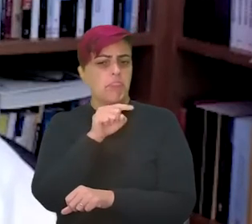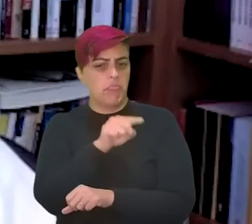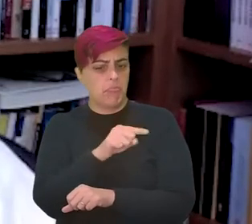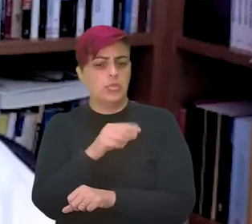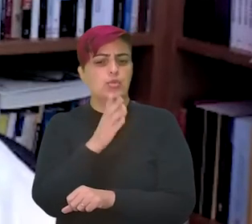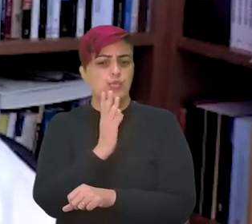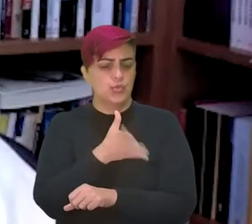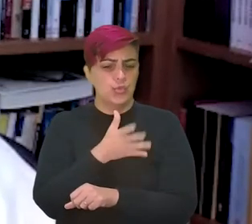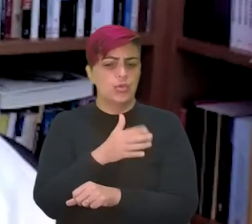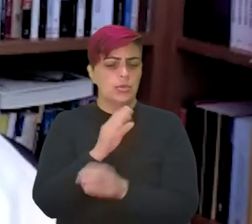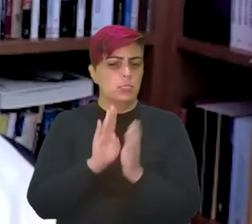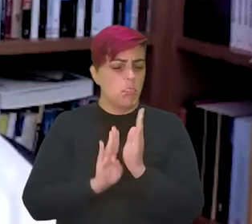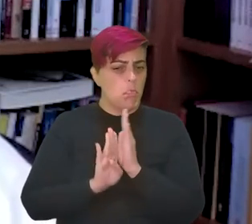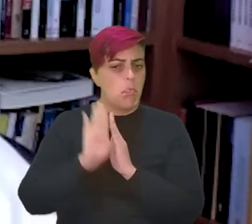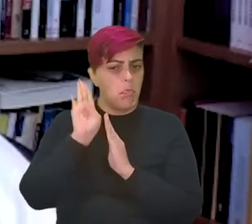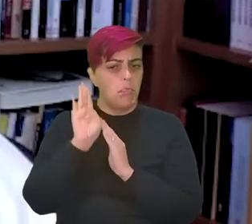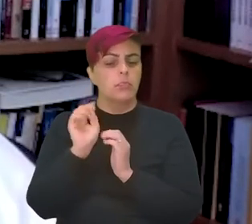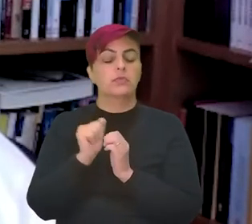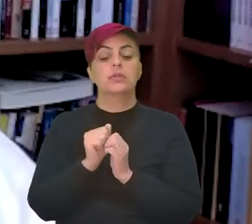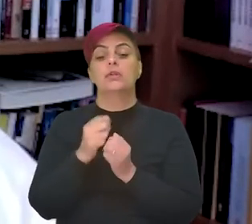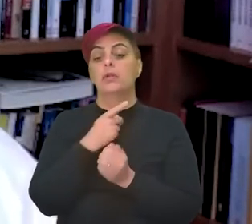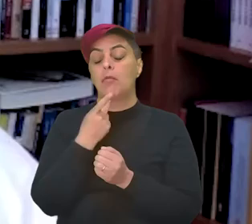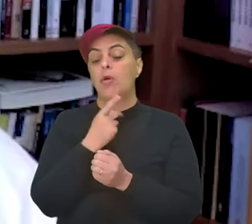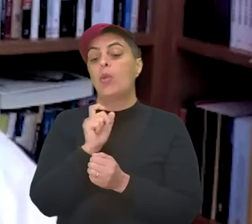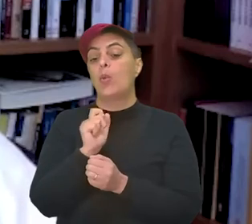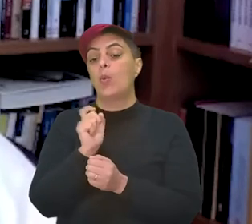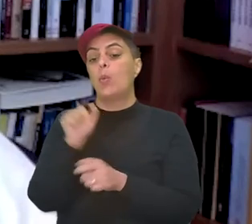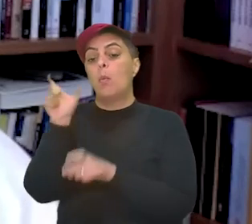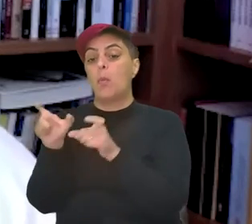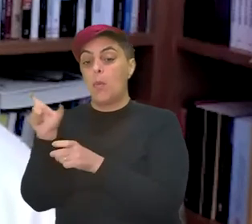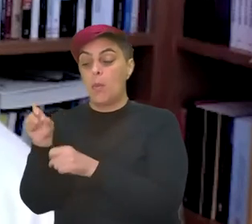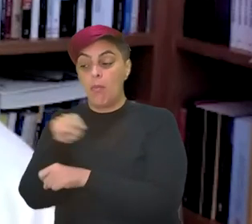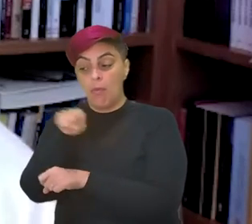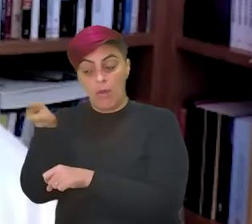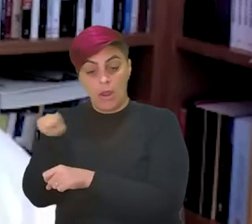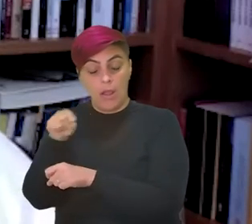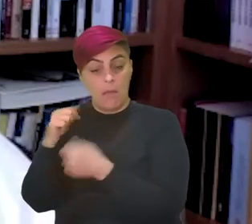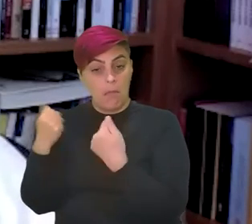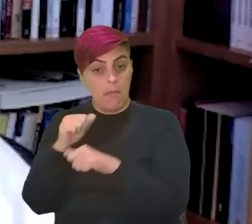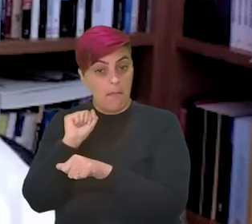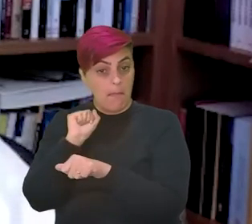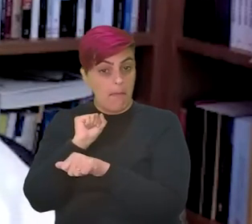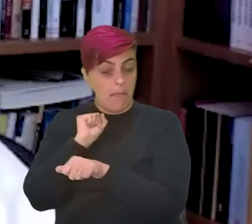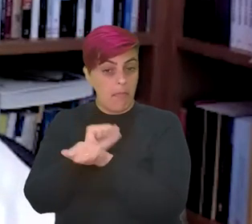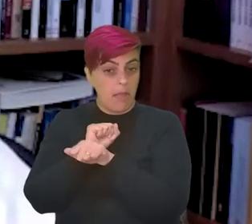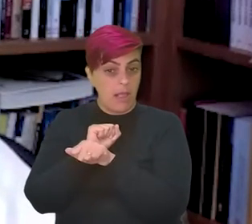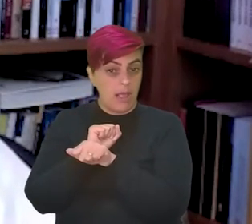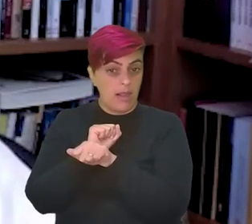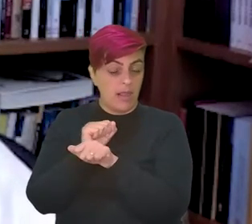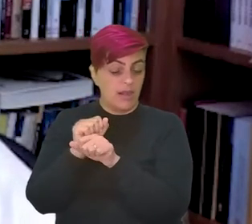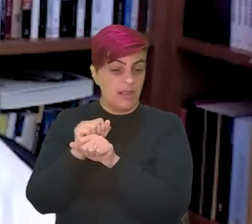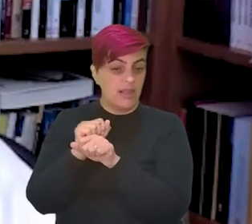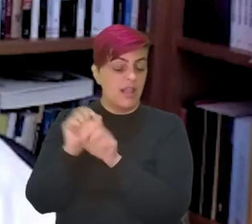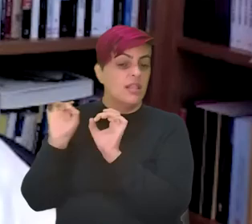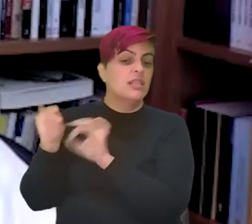reconhecido, de que os antropólogos precisavam parar um pouco, deixar de lado